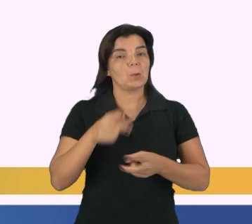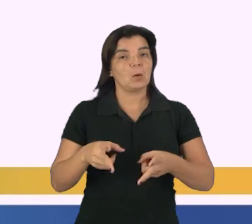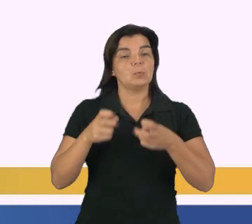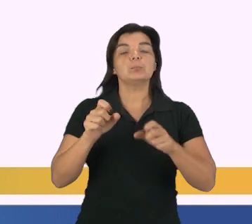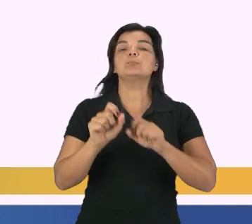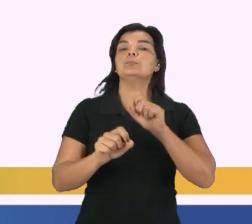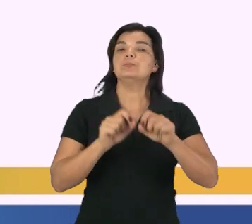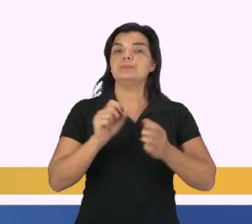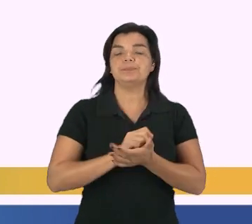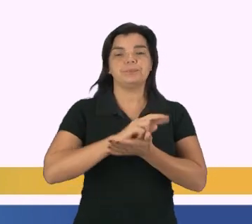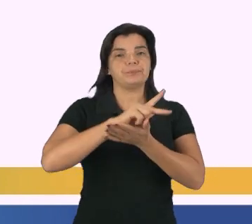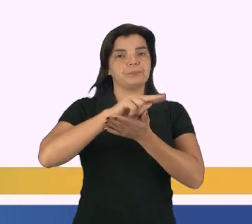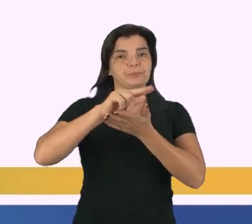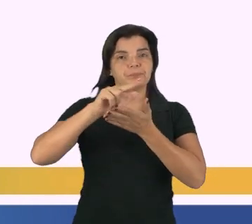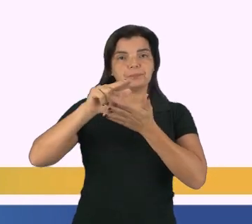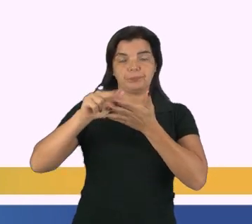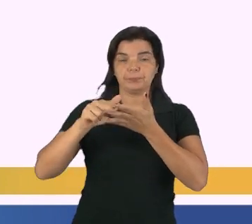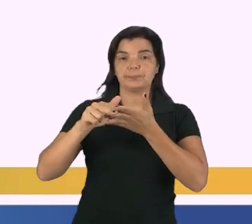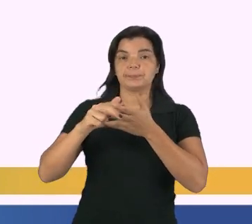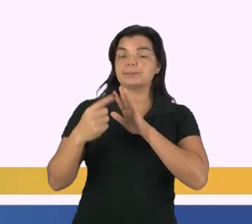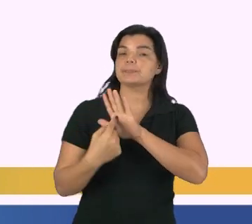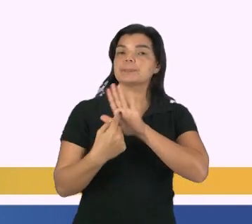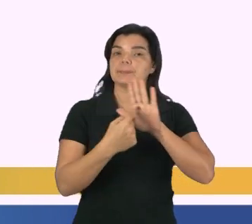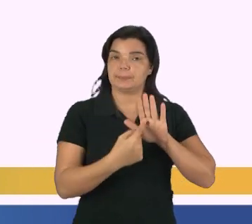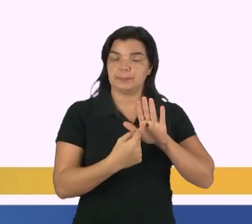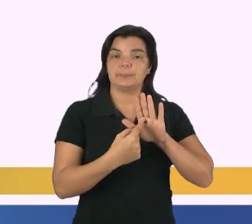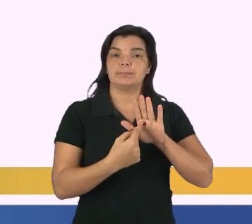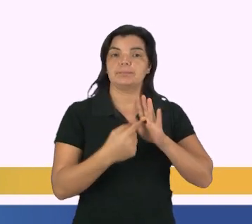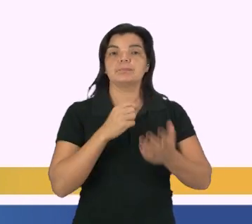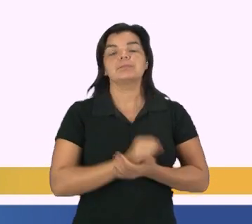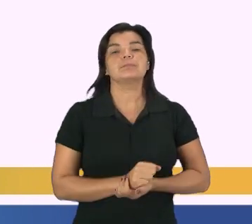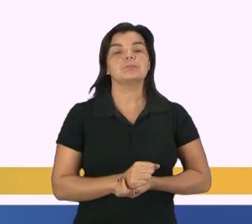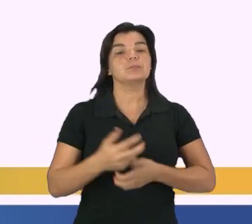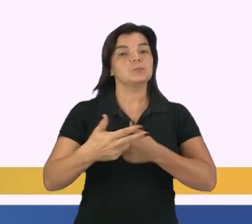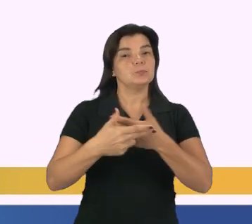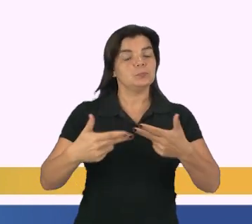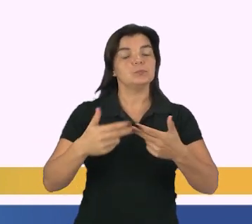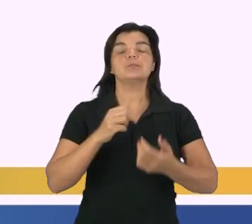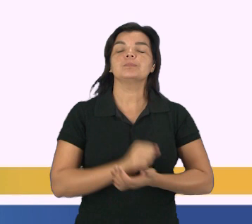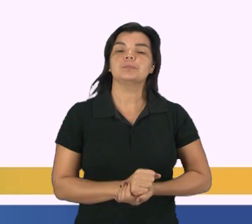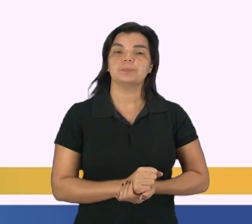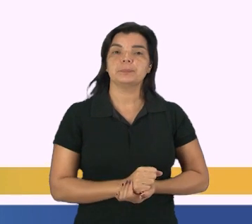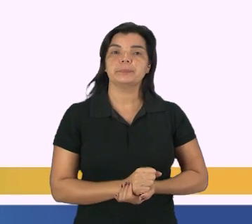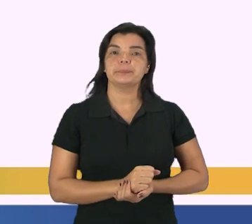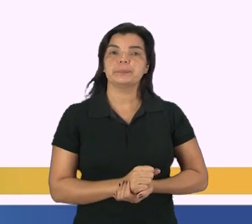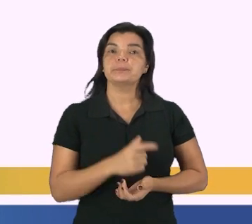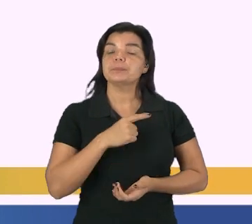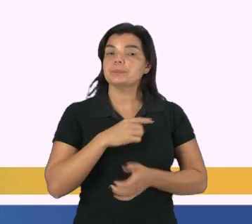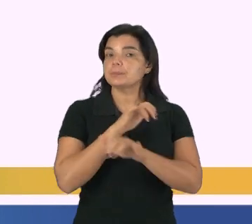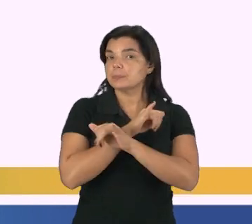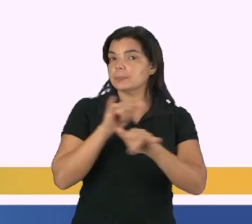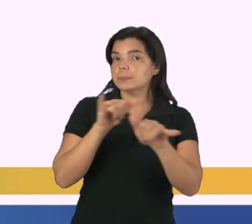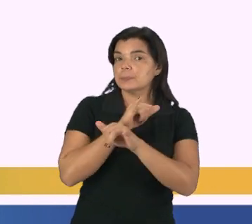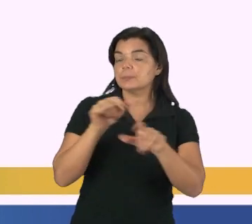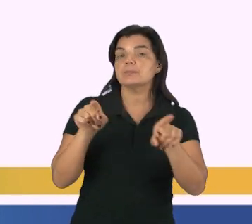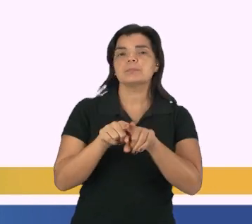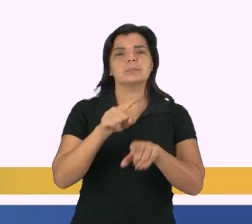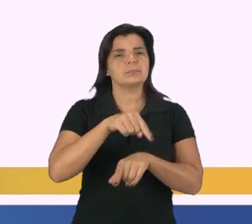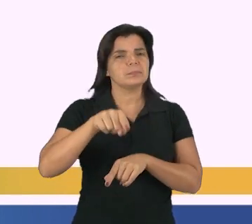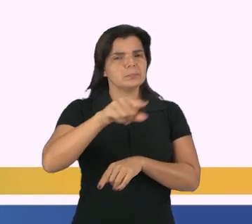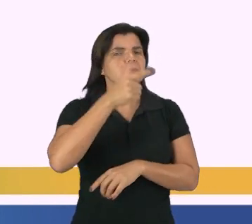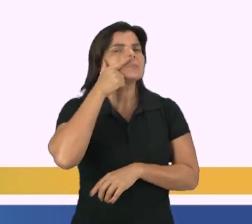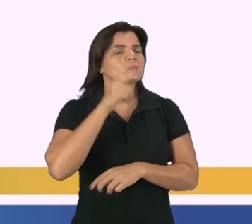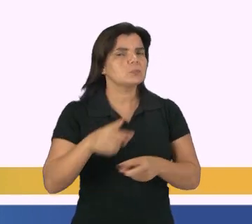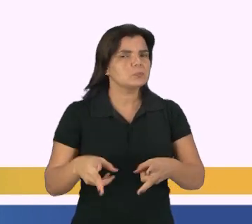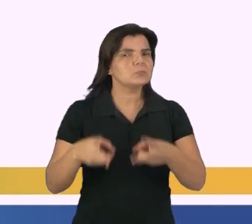perceber aqui várias identificações de situações aqui publicitárias, mas vocês